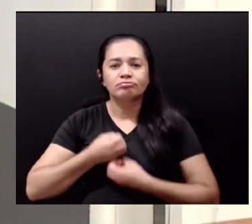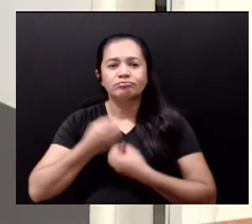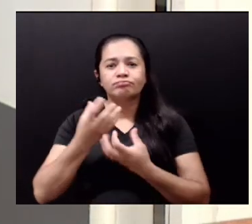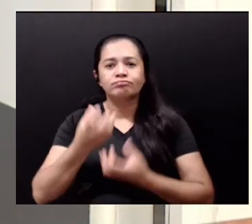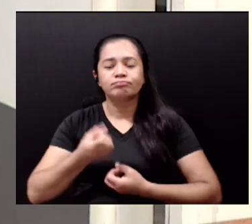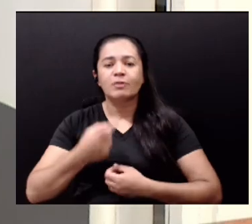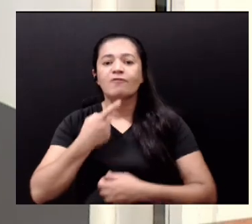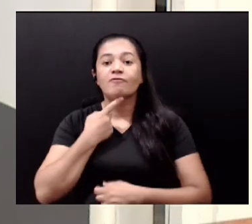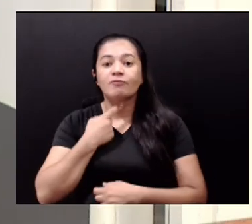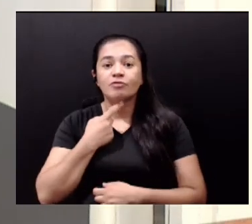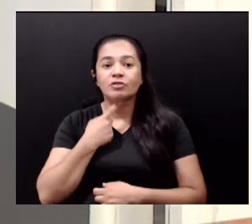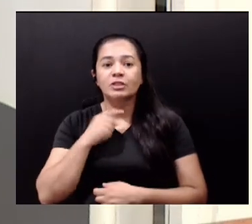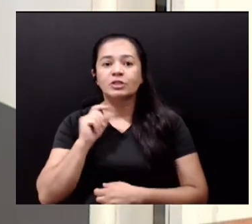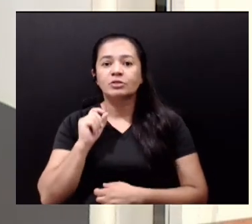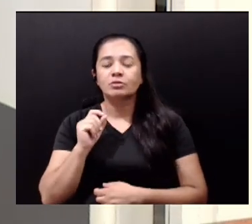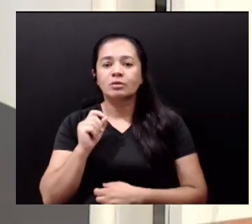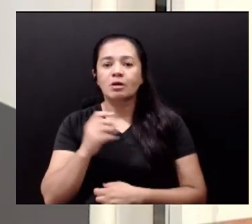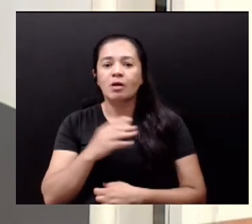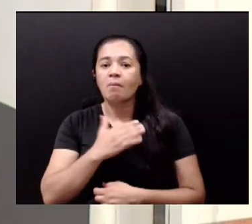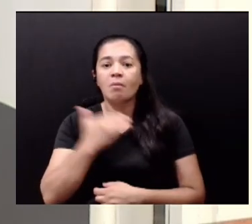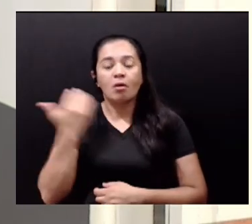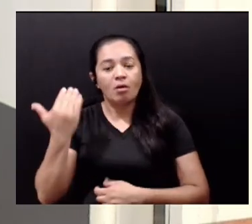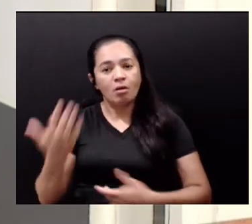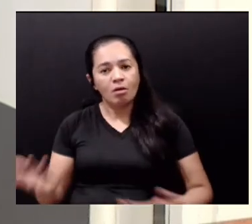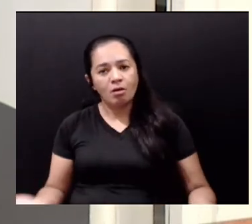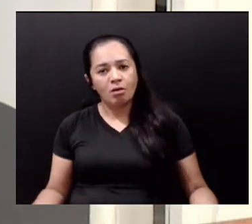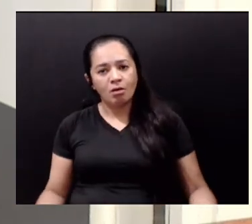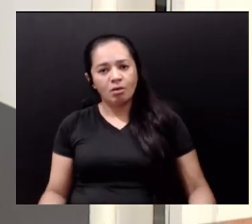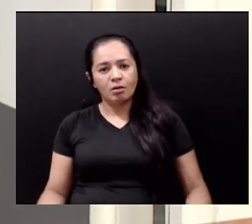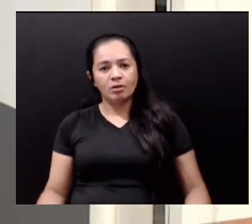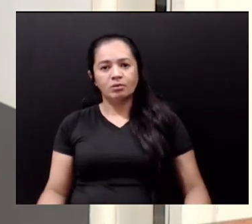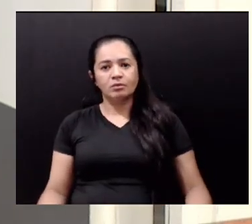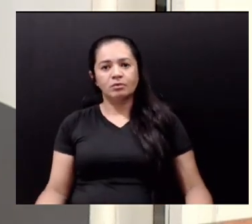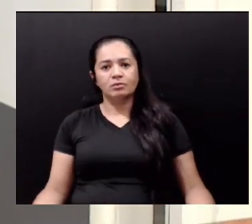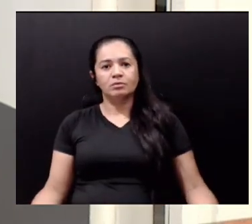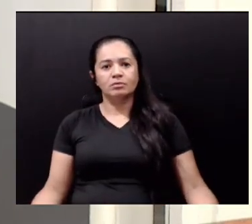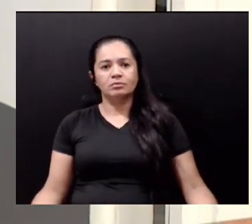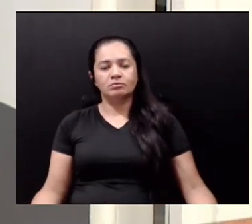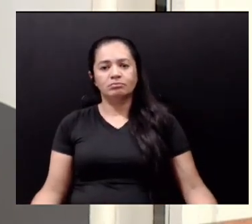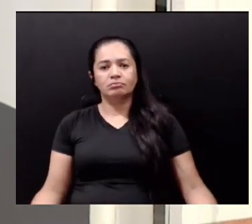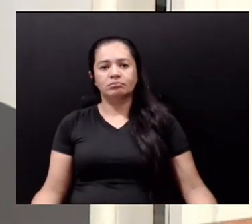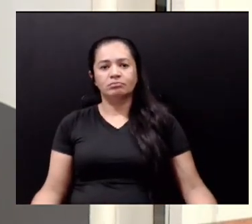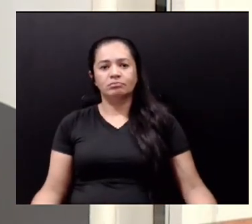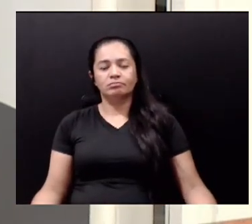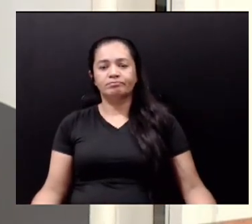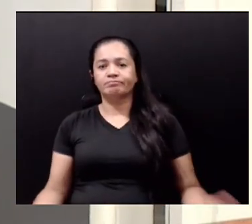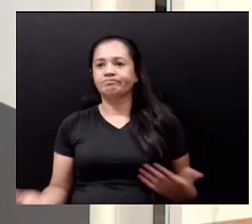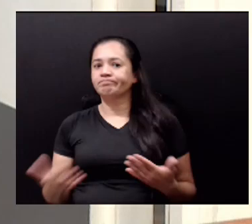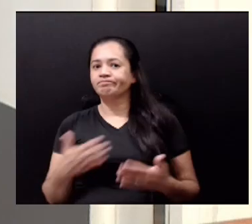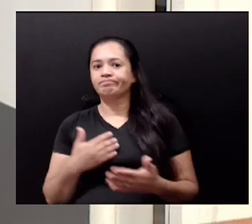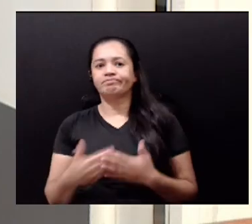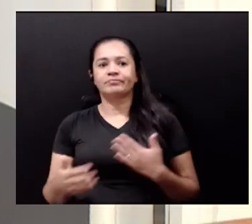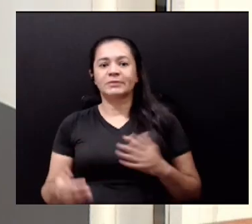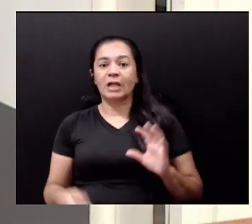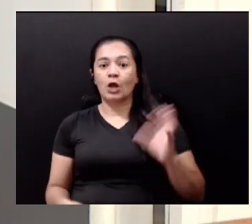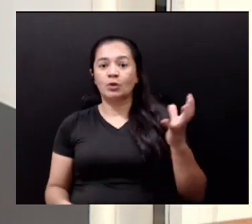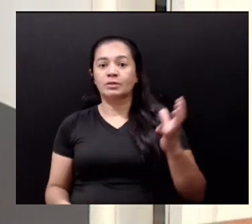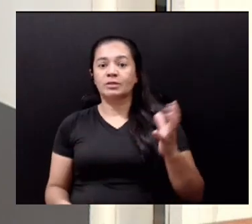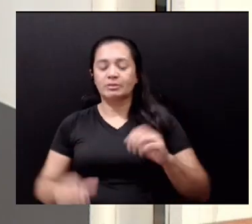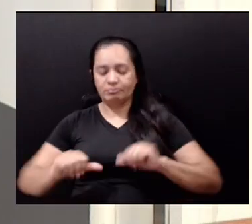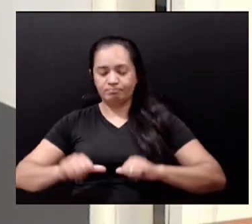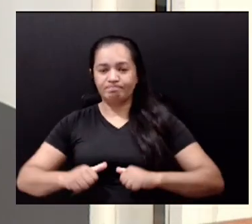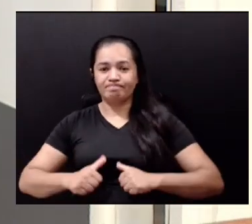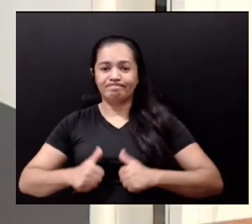de morrer. E isso sejam situações ligadas à autoestima, né, que é colocado um